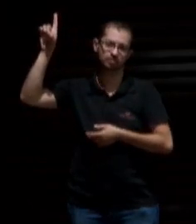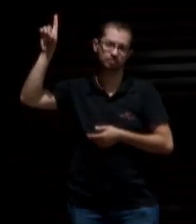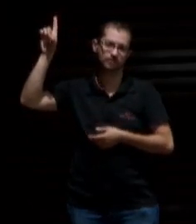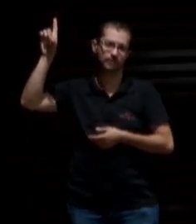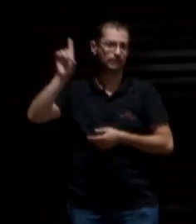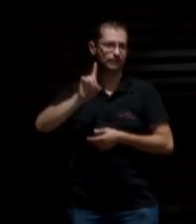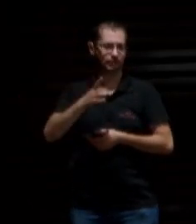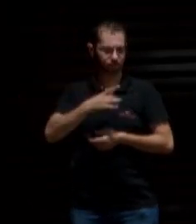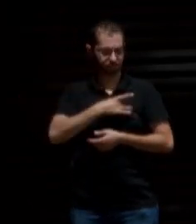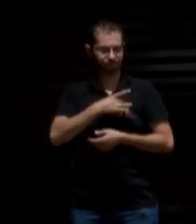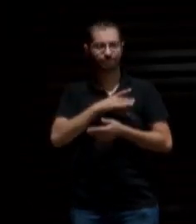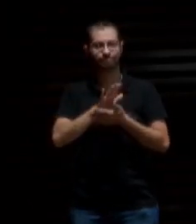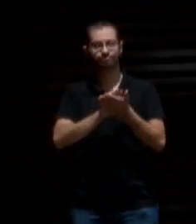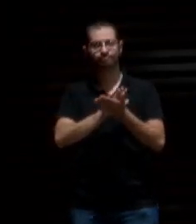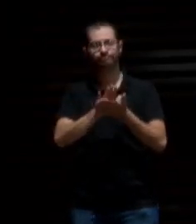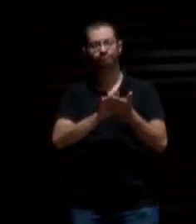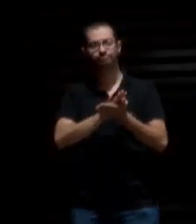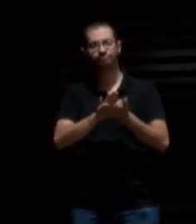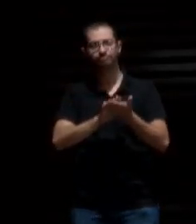Não tema, meu amado.